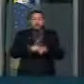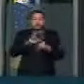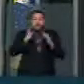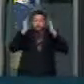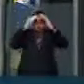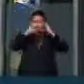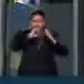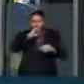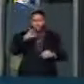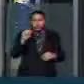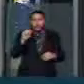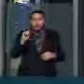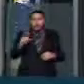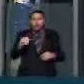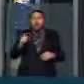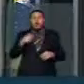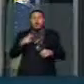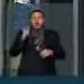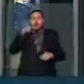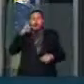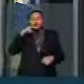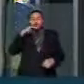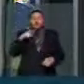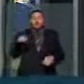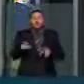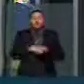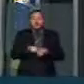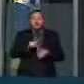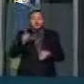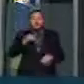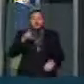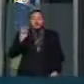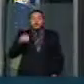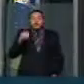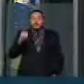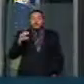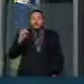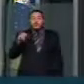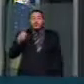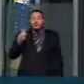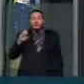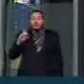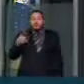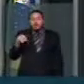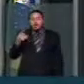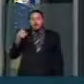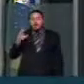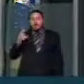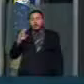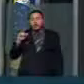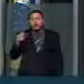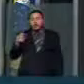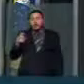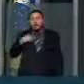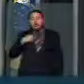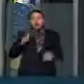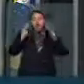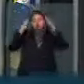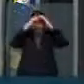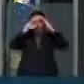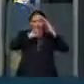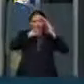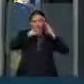Grande do Norte, com a participação destacada também de Dom Murilo Krieger, arcebispo primado do Brasil, entre tantas